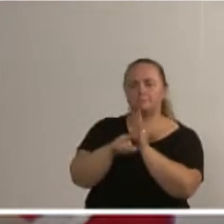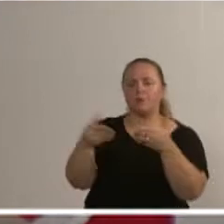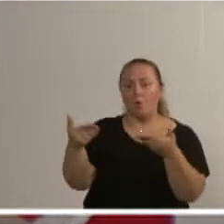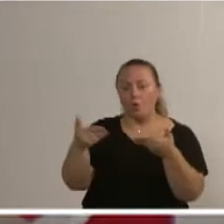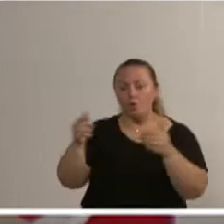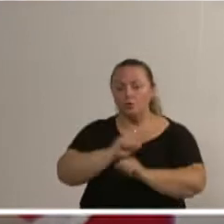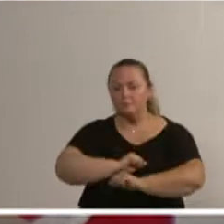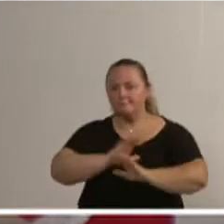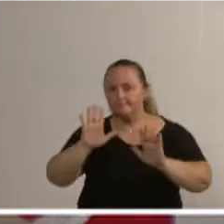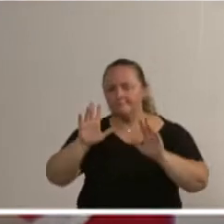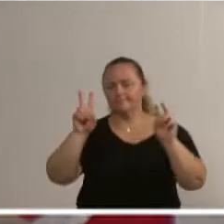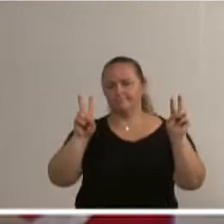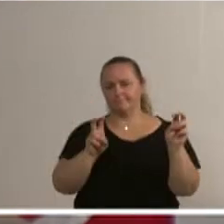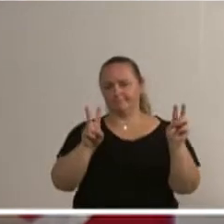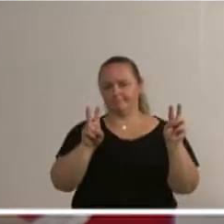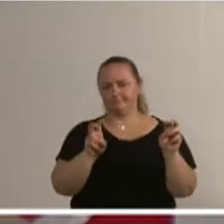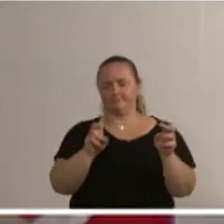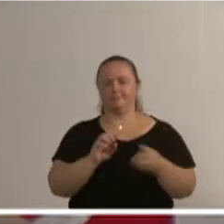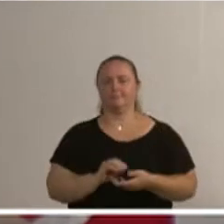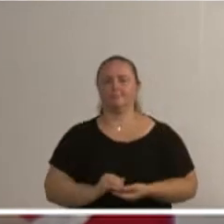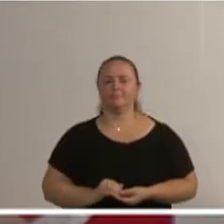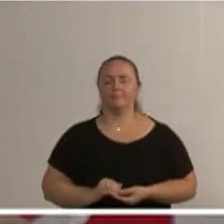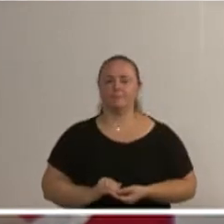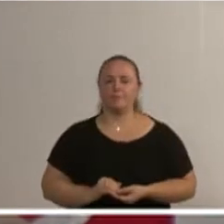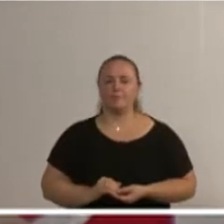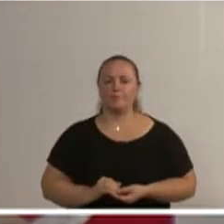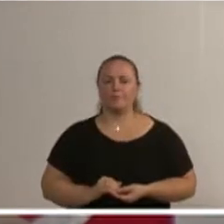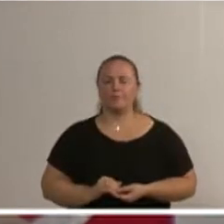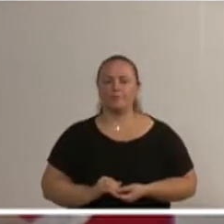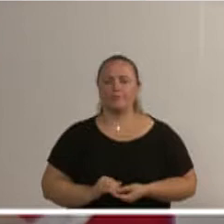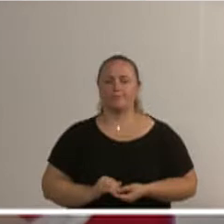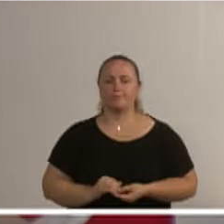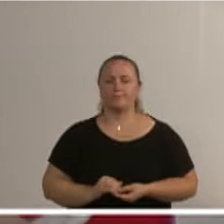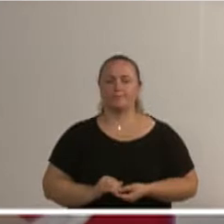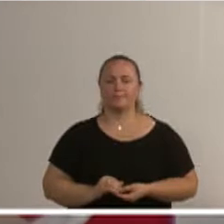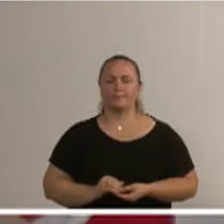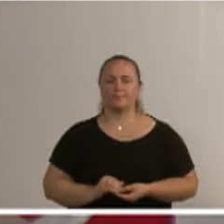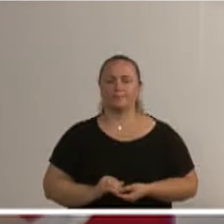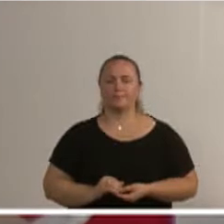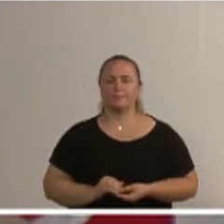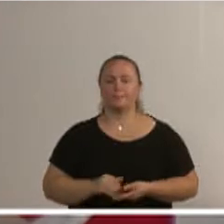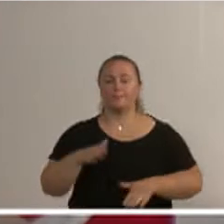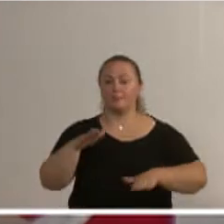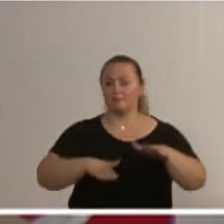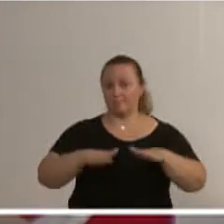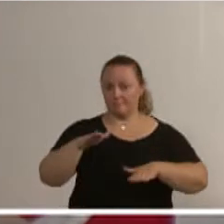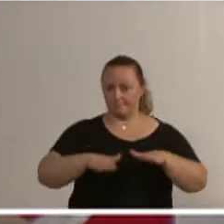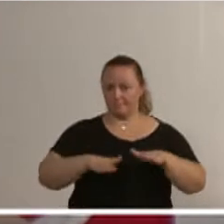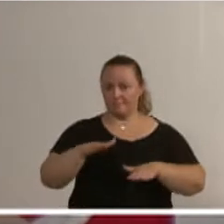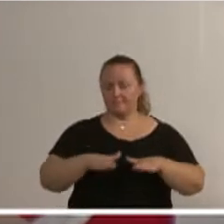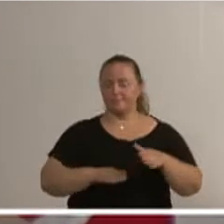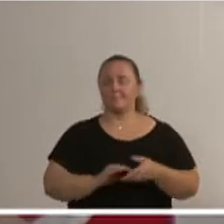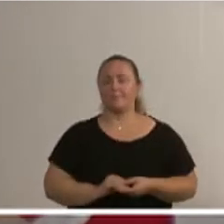esclarecer. Eu falo que, muitas vezes, as pessoas vendem